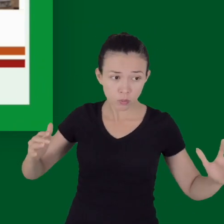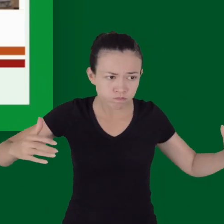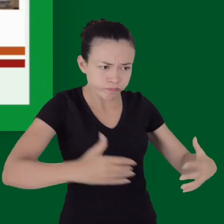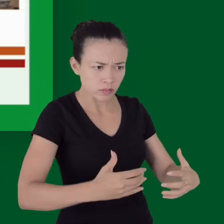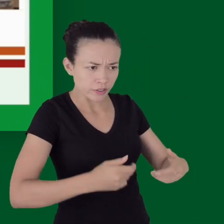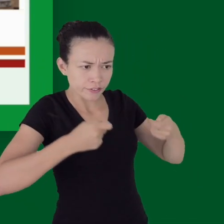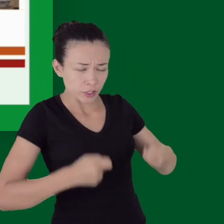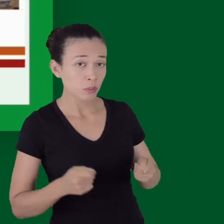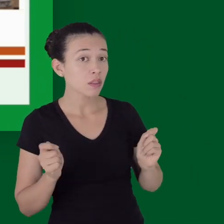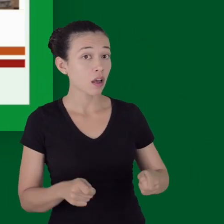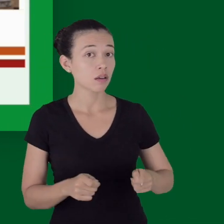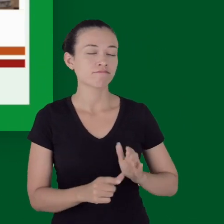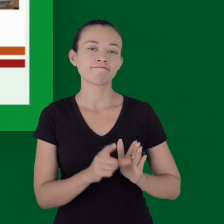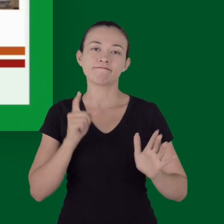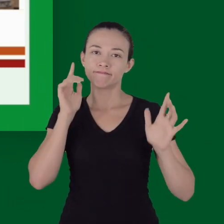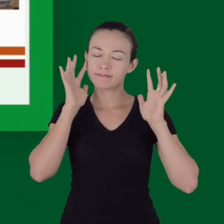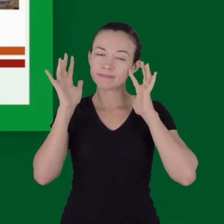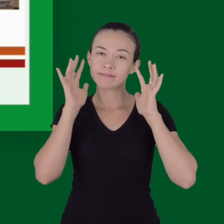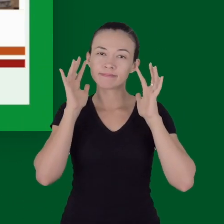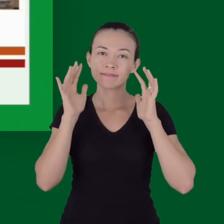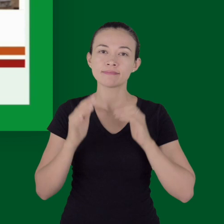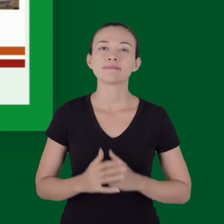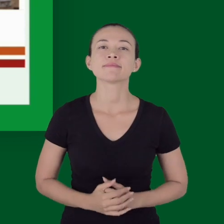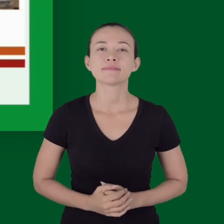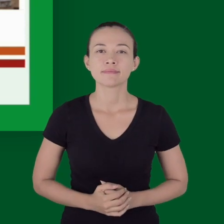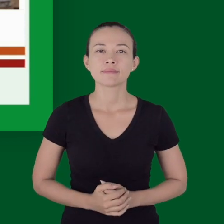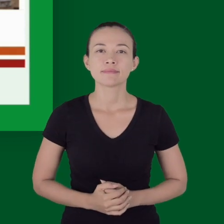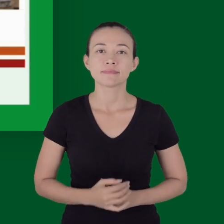fique violenta por causa do pânico.